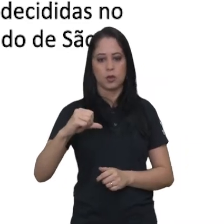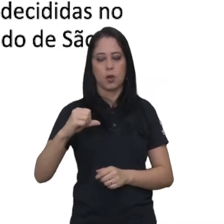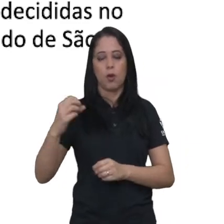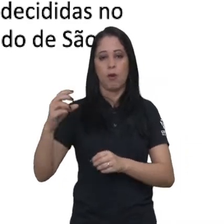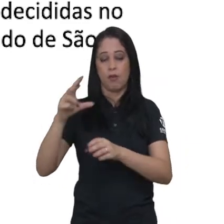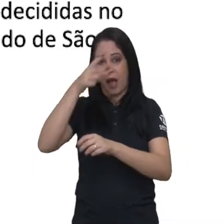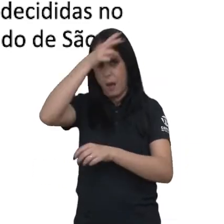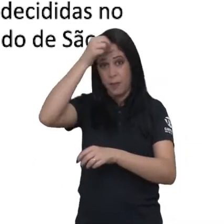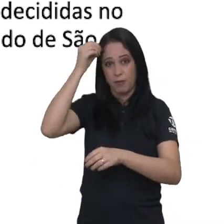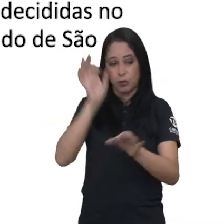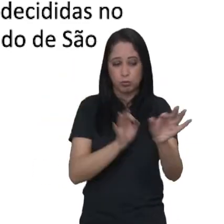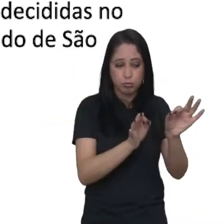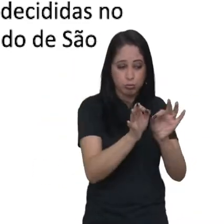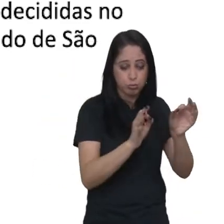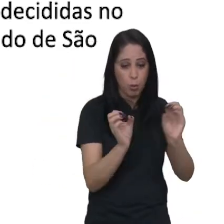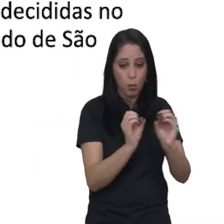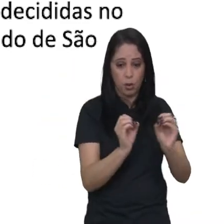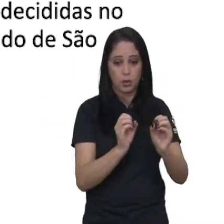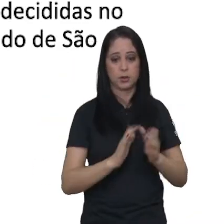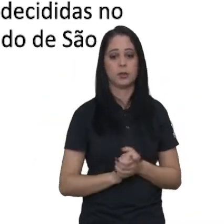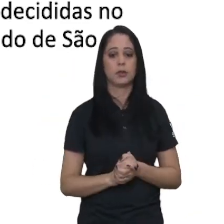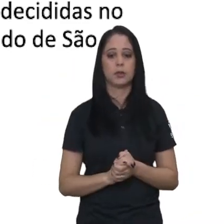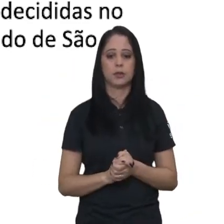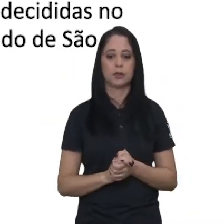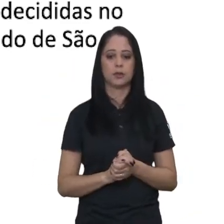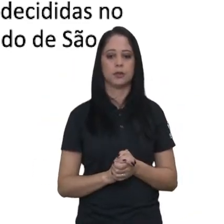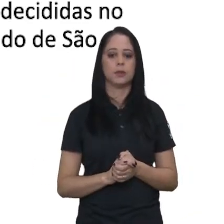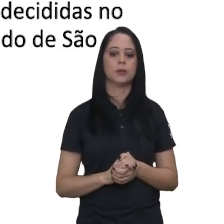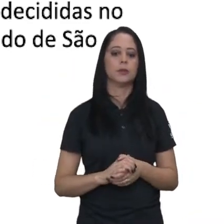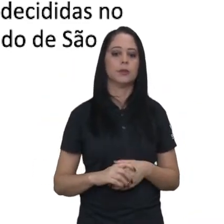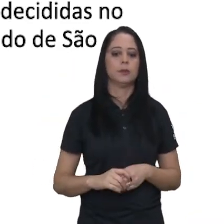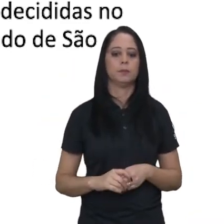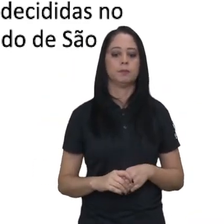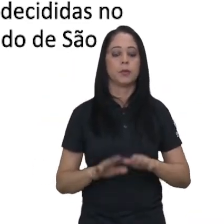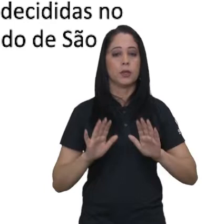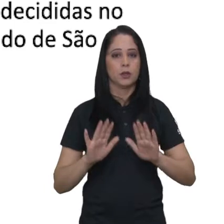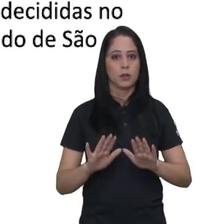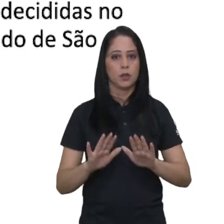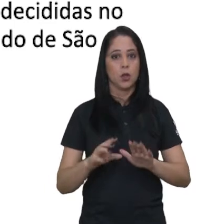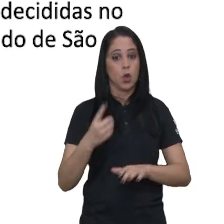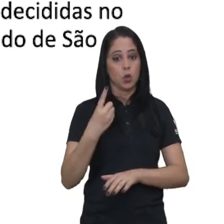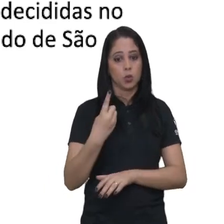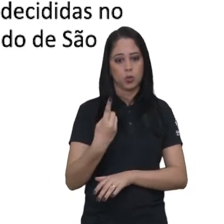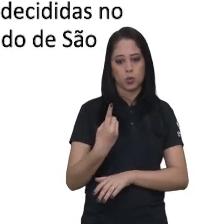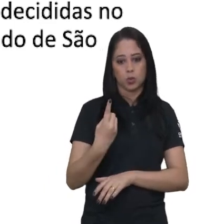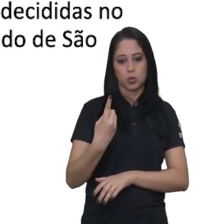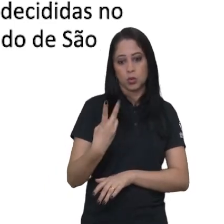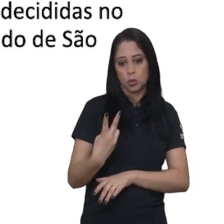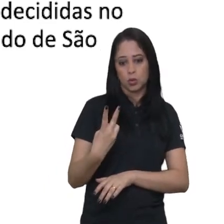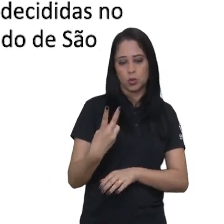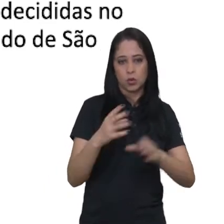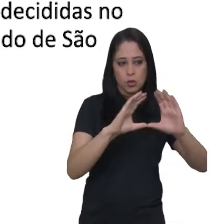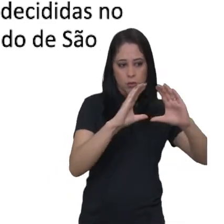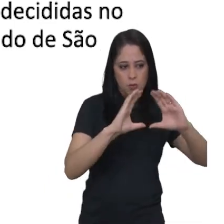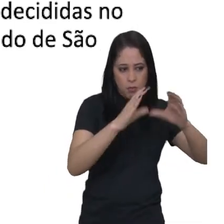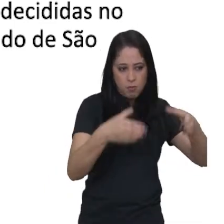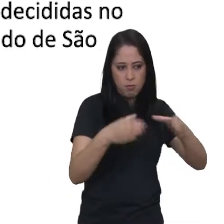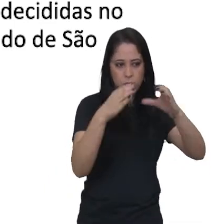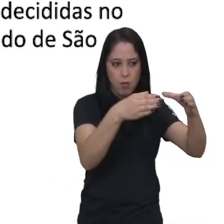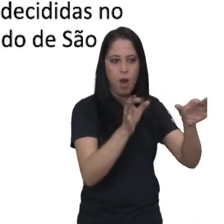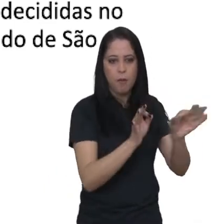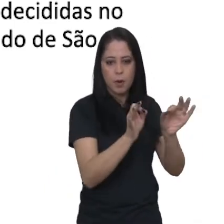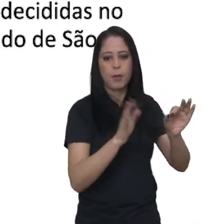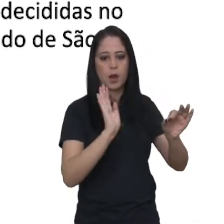eu aferi, que foi depois do plano diretor. Estou falando do plano diretor da vigência, do novo plano diretor até agora. Foram 12 núcleos regularizados,